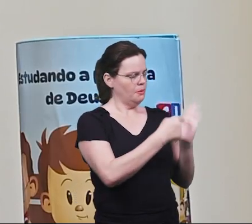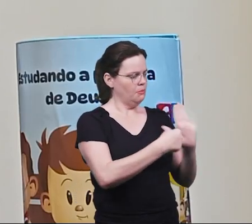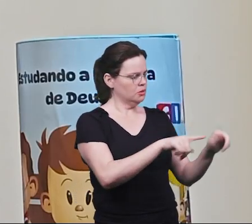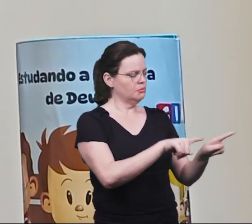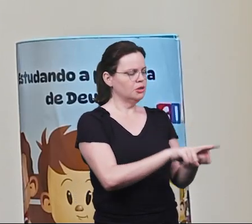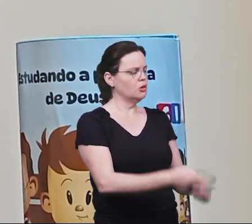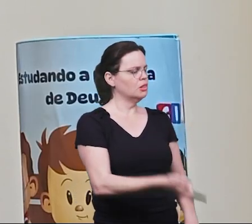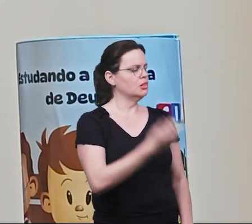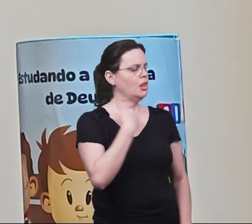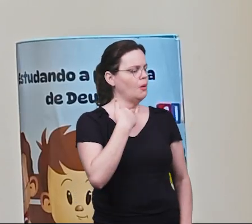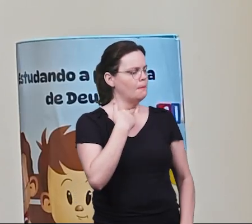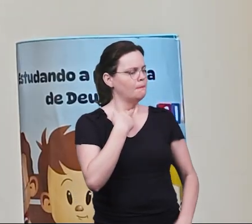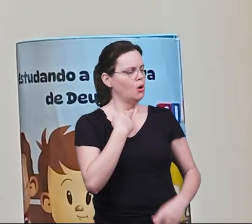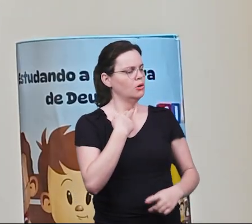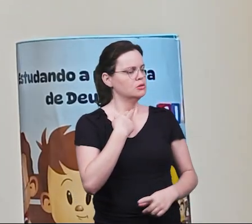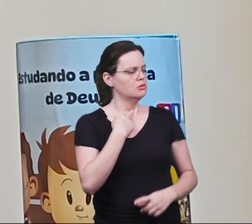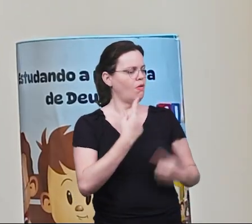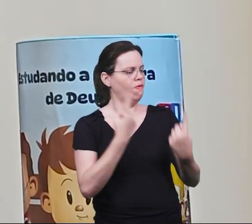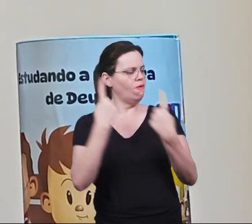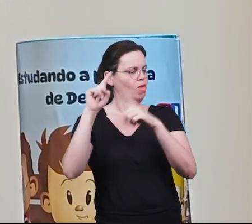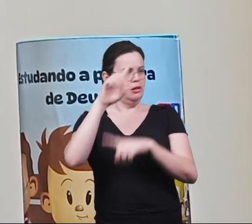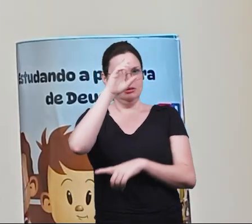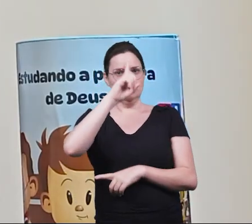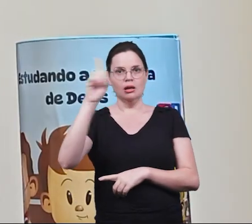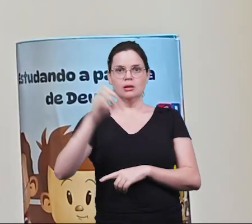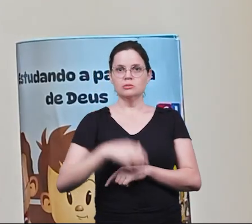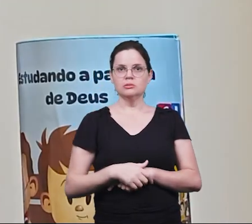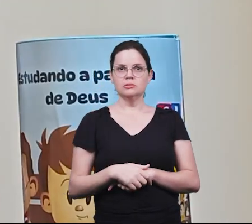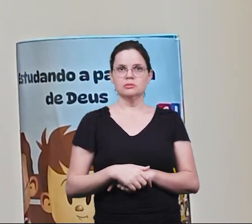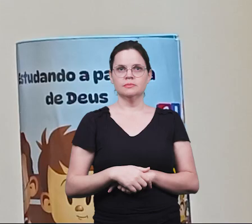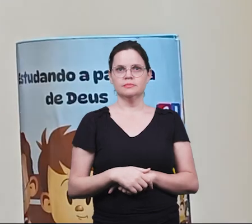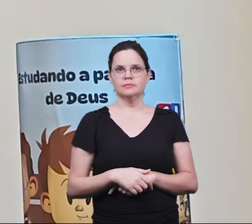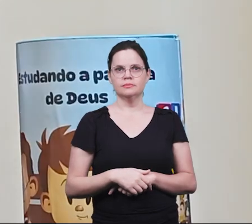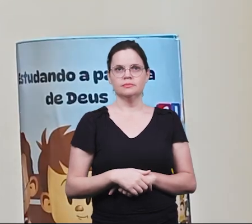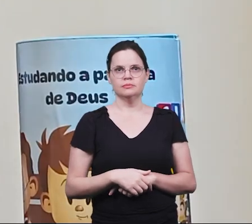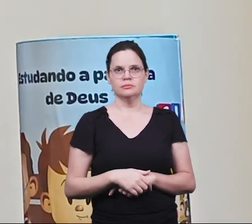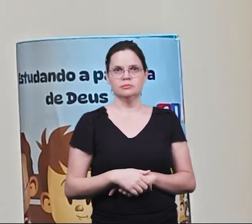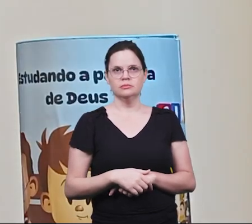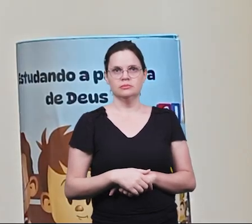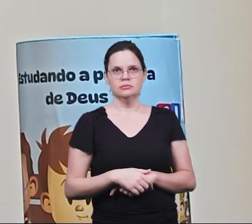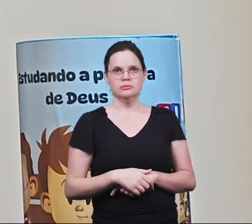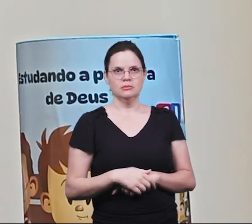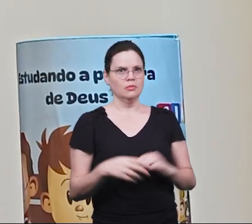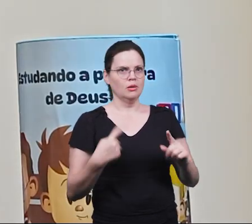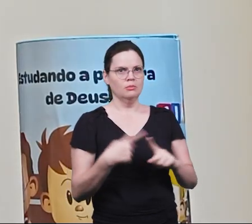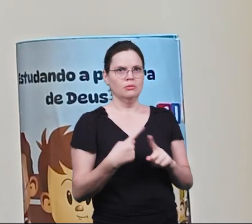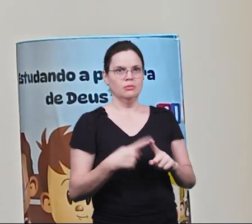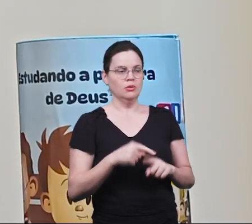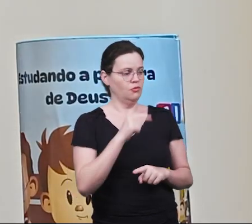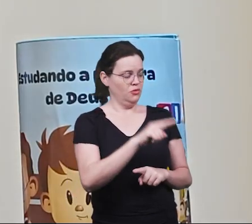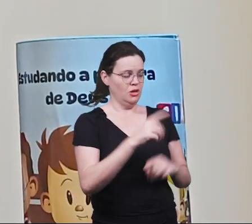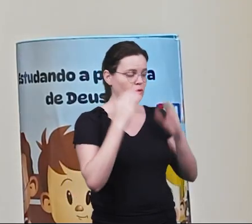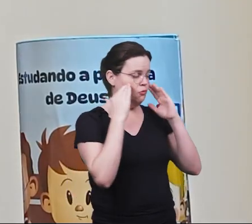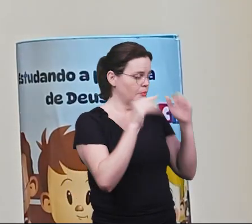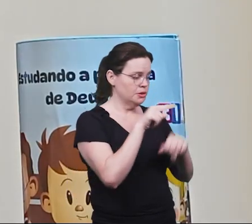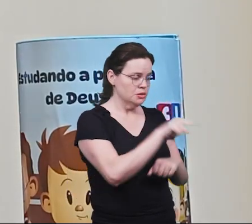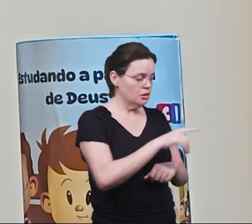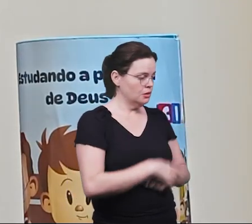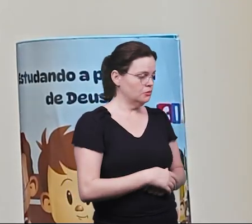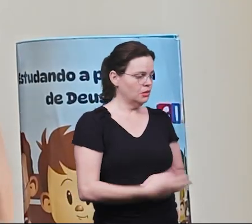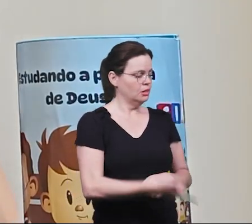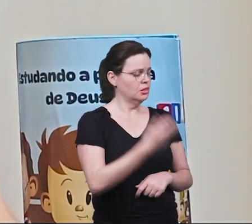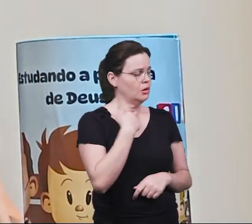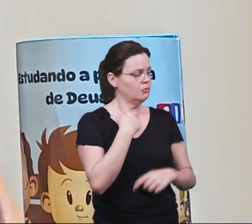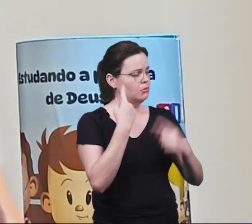O que o inimigo queria que Jesus fizesse não seria bom para ele. E ele, sabendo disso, respondeu: não tentará o Senhor teu